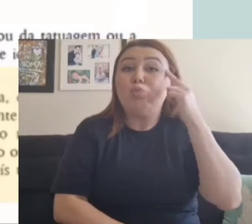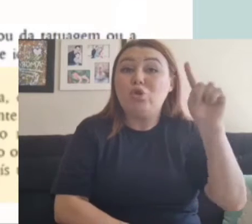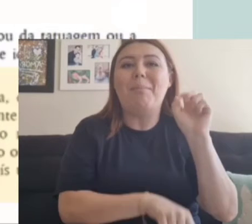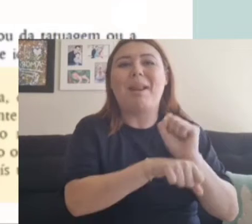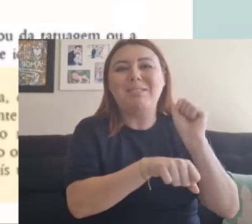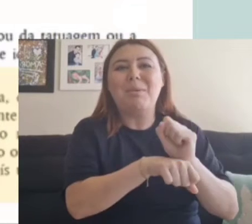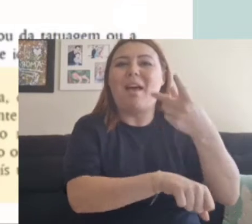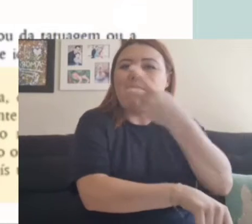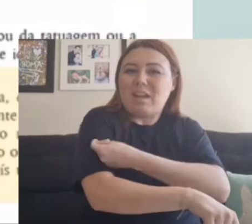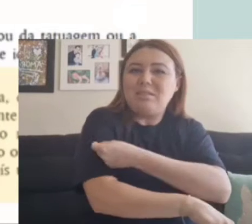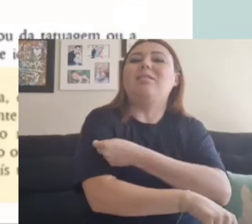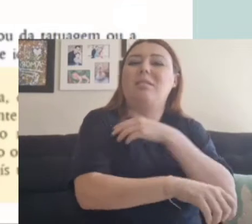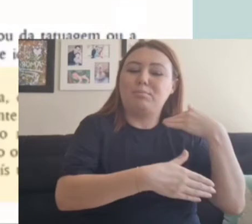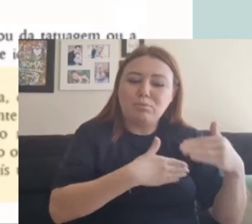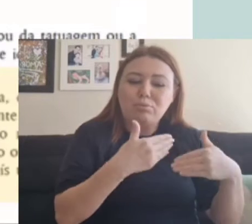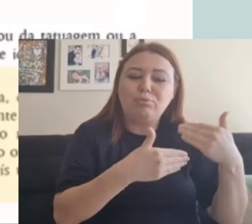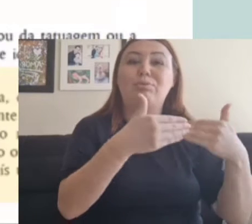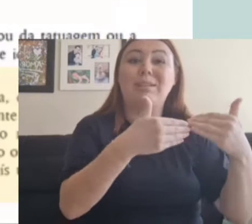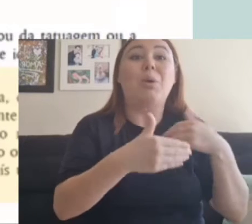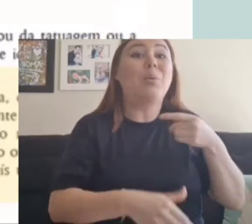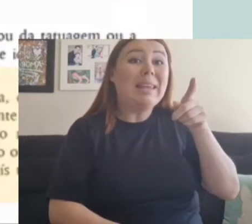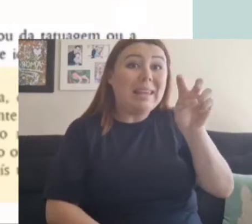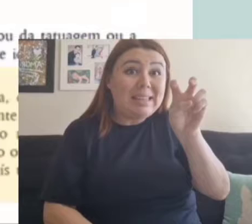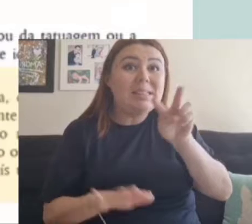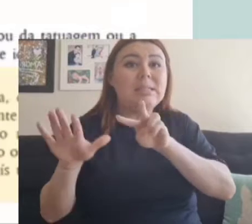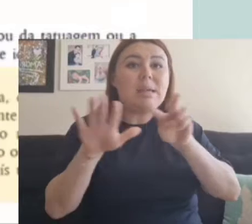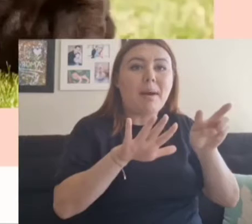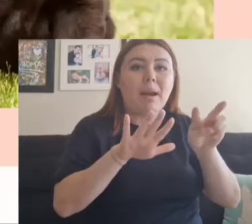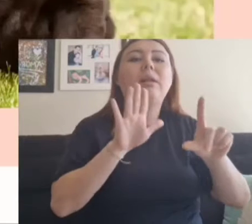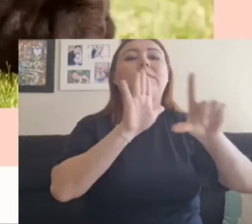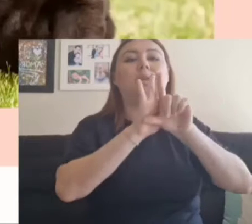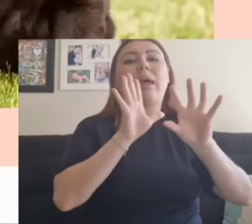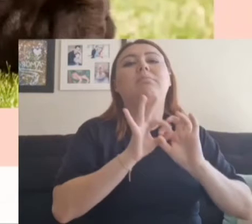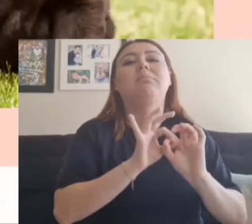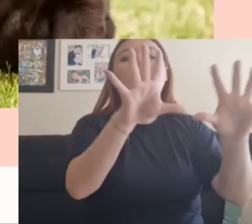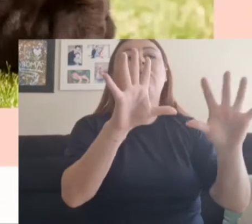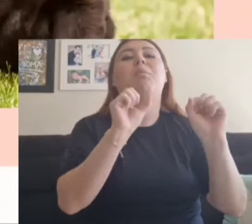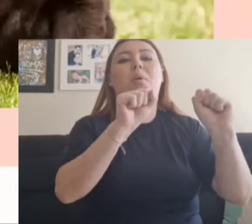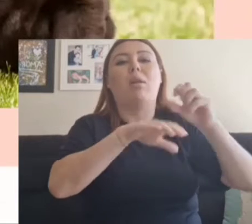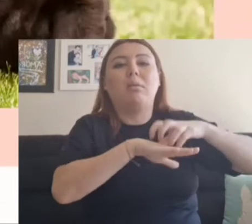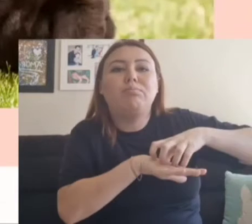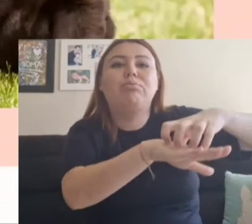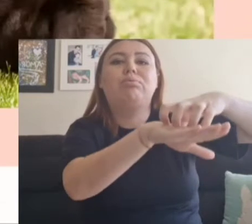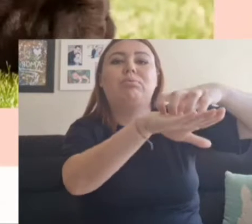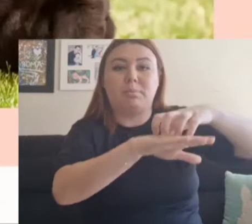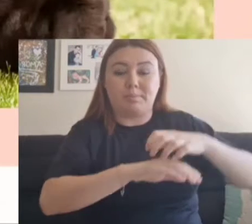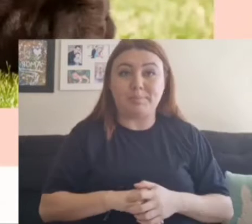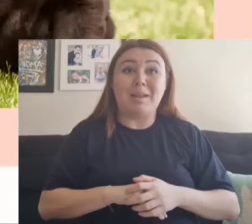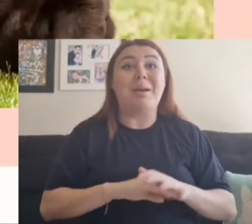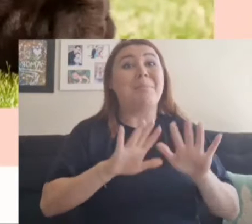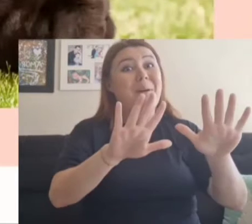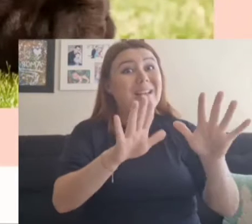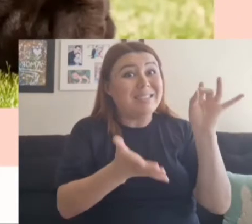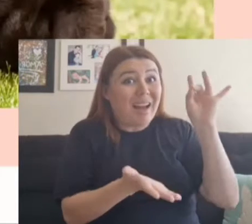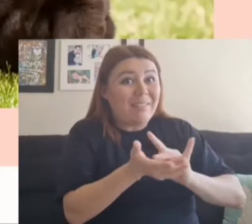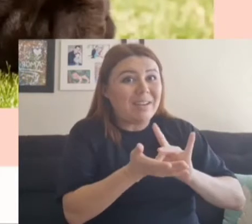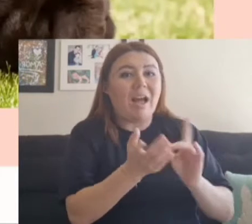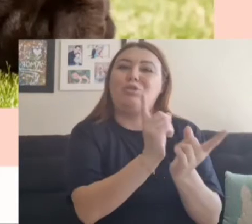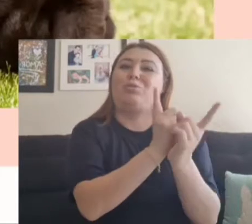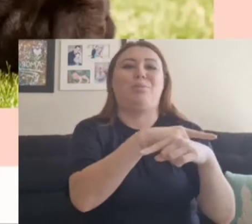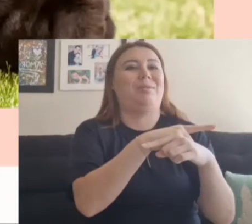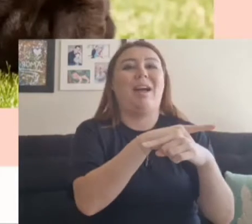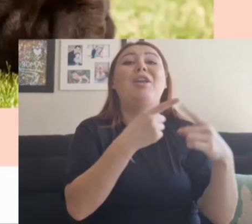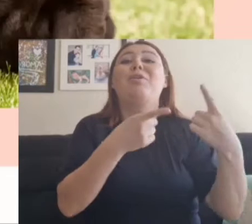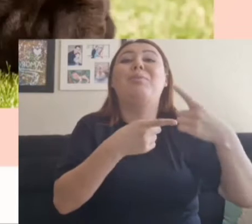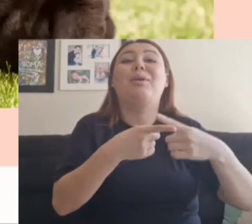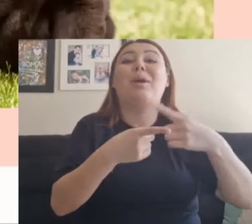protetor, então só quando ele tem 15 semanas ele pode ser legalmente transportado. O que é o contrário do que as pessoas pedem.